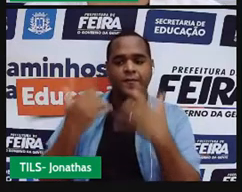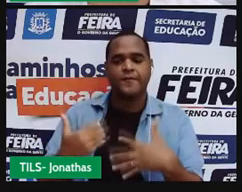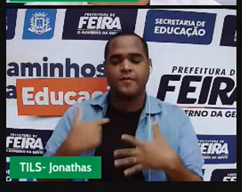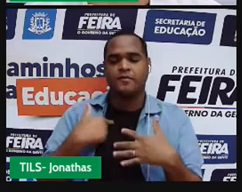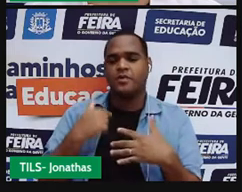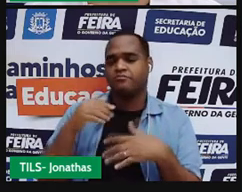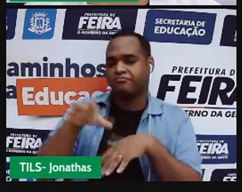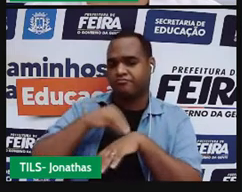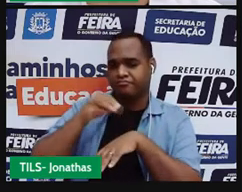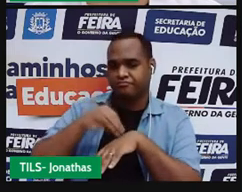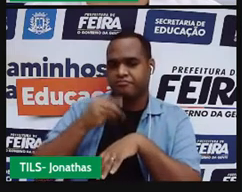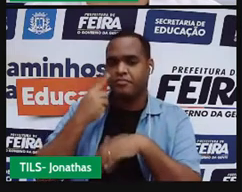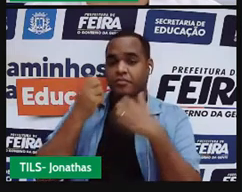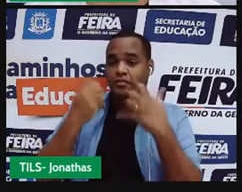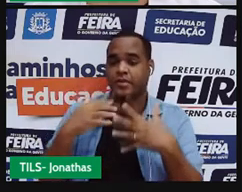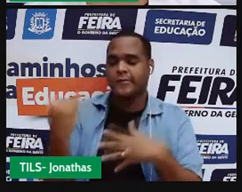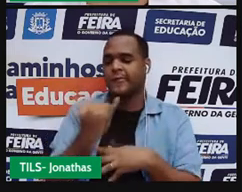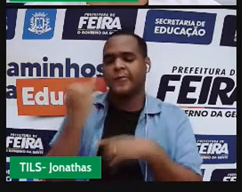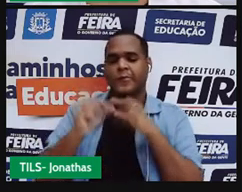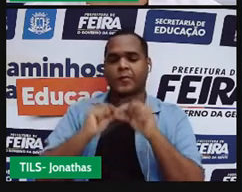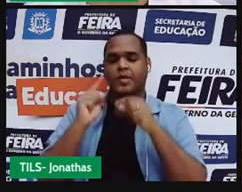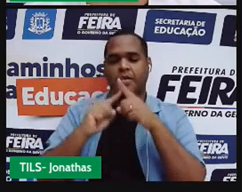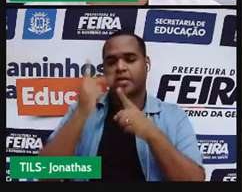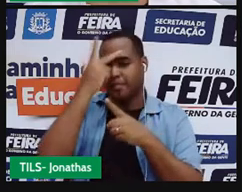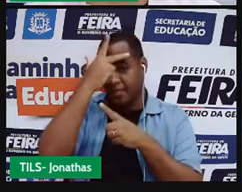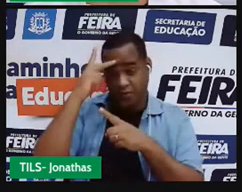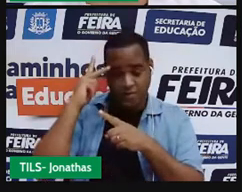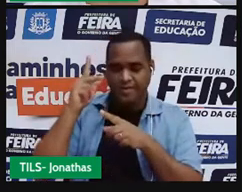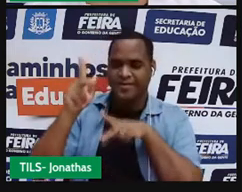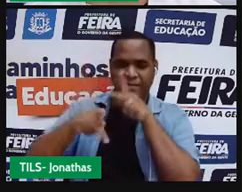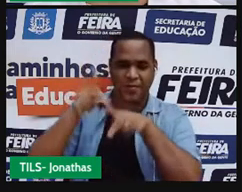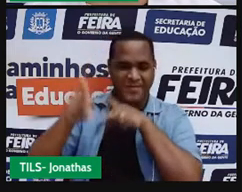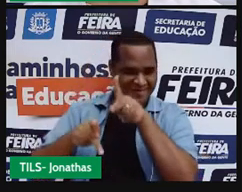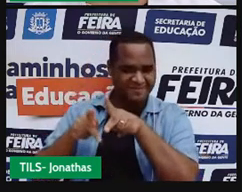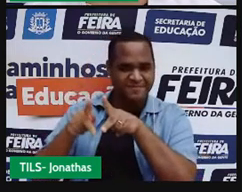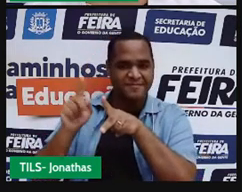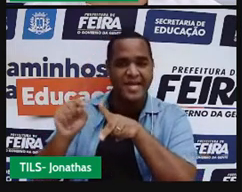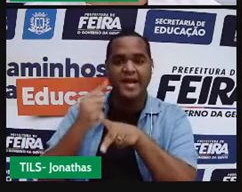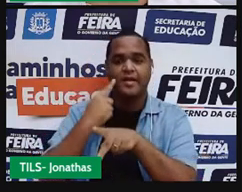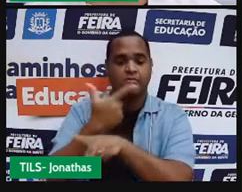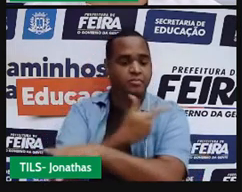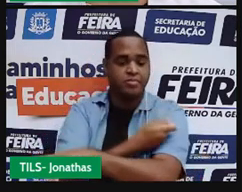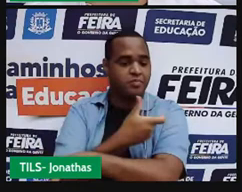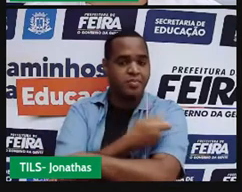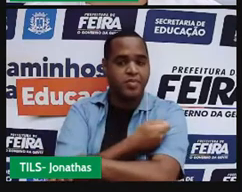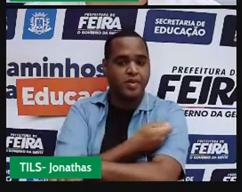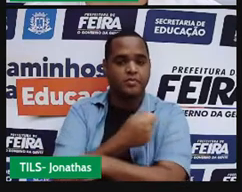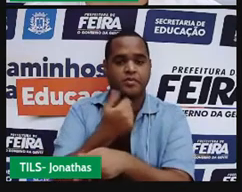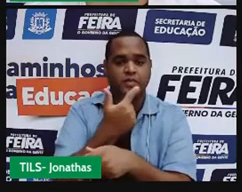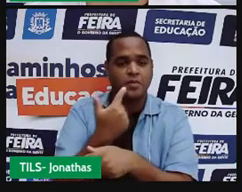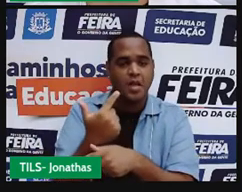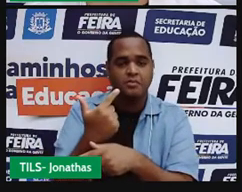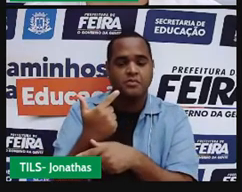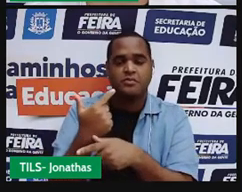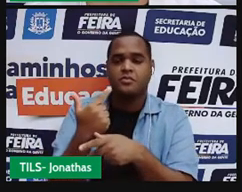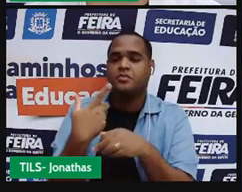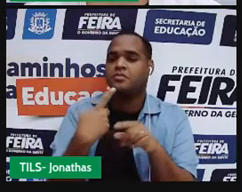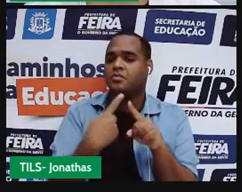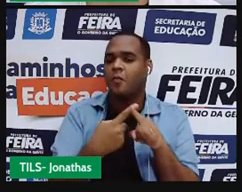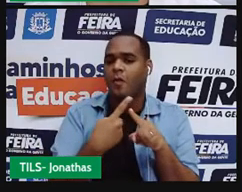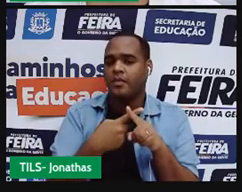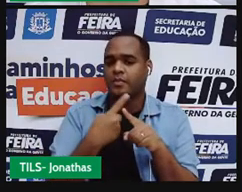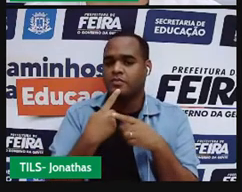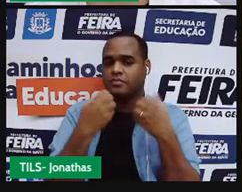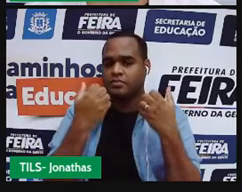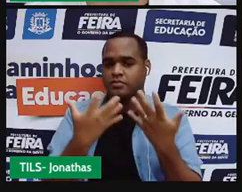parte da população acaba não tomando as vacinas, né, que são ofertadas, justamente por causa